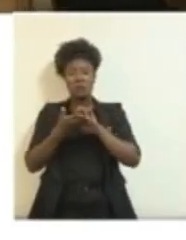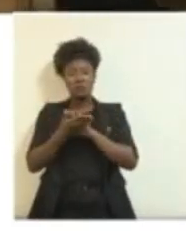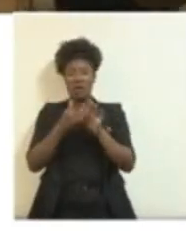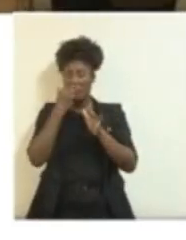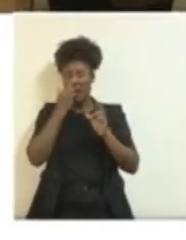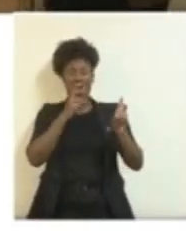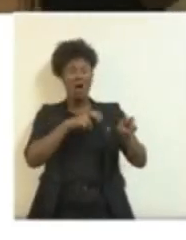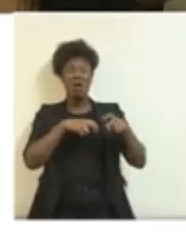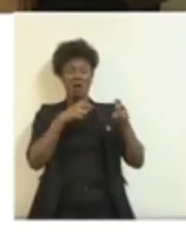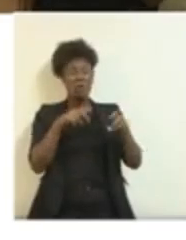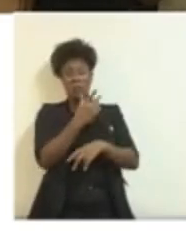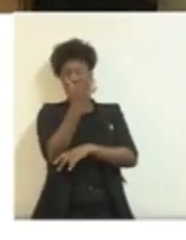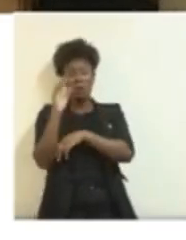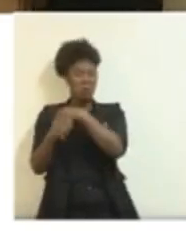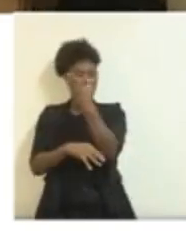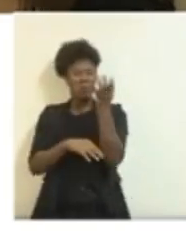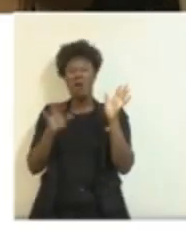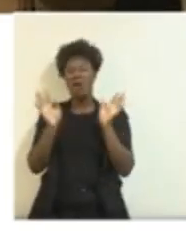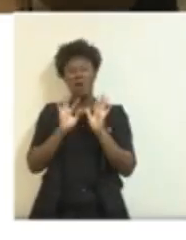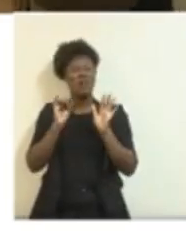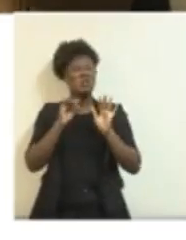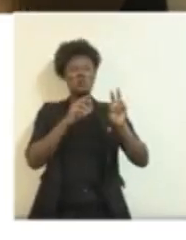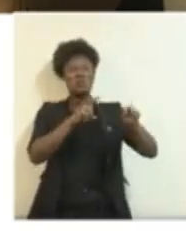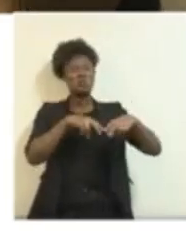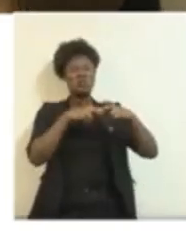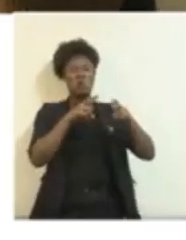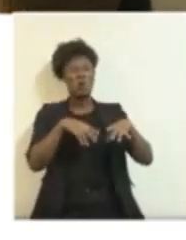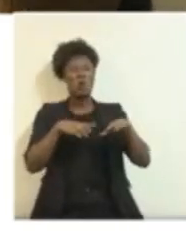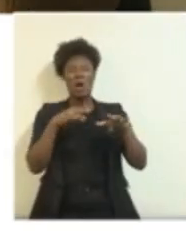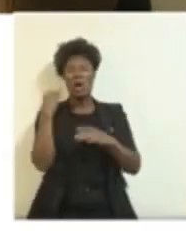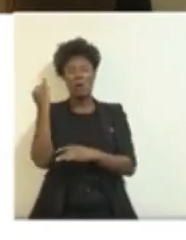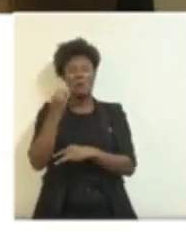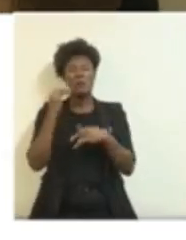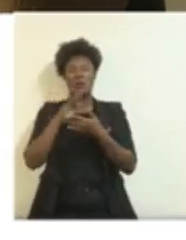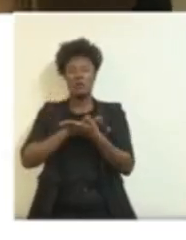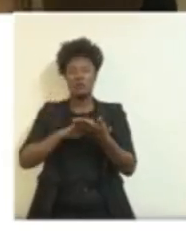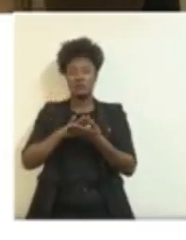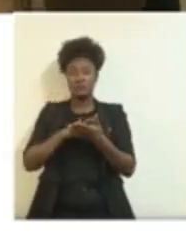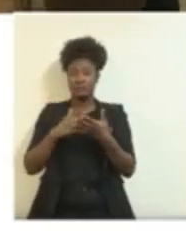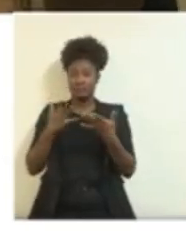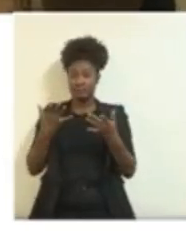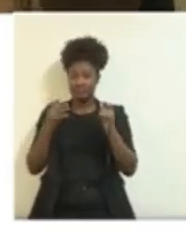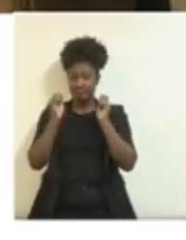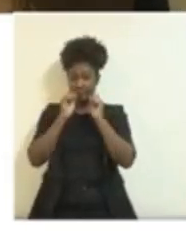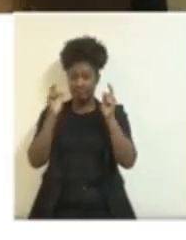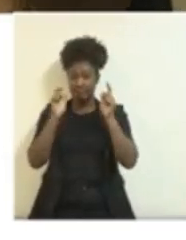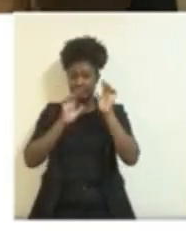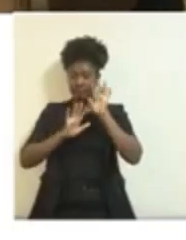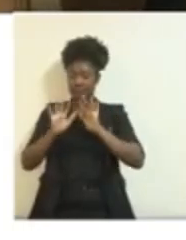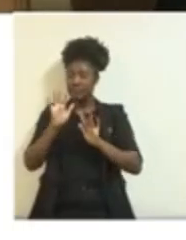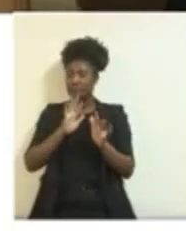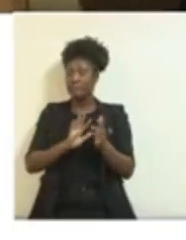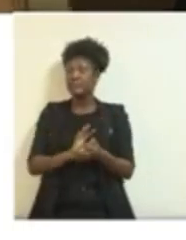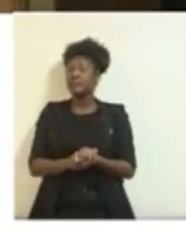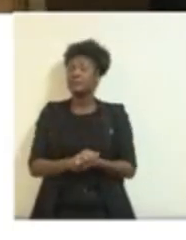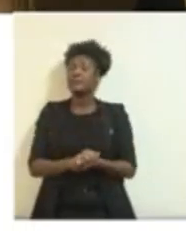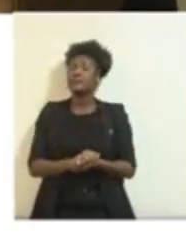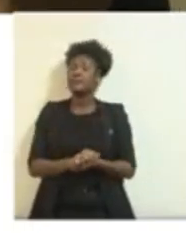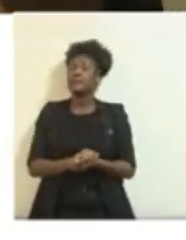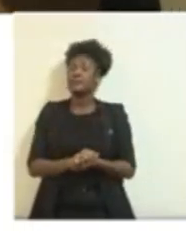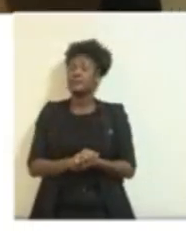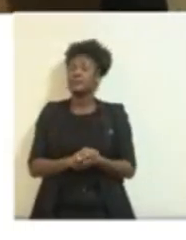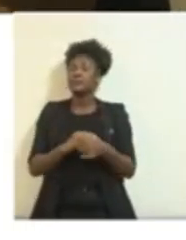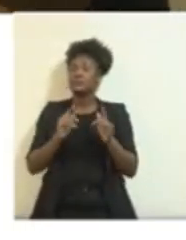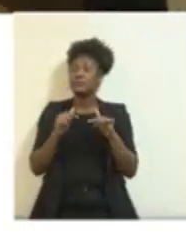não são matos, não são florestas, parece que não tem importância. Para estancar essa perda anual de campos, né, as ações devem